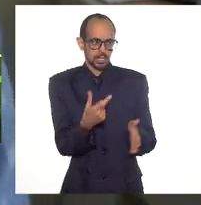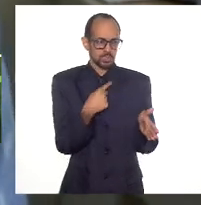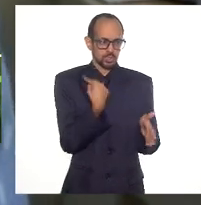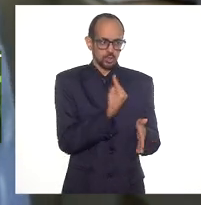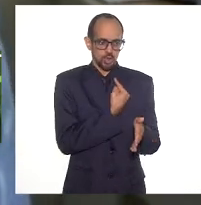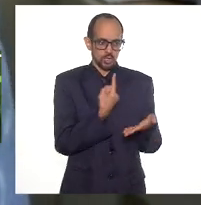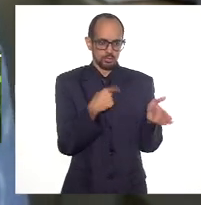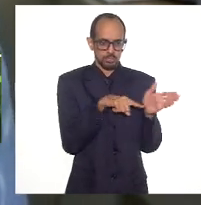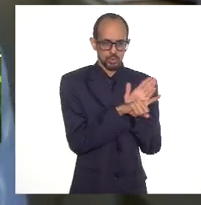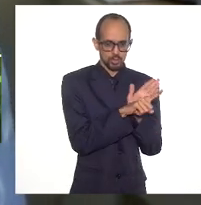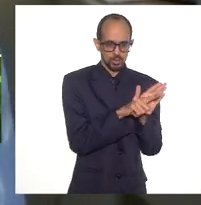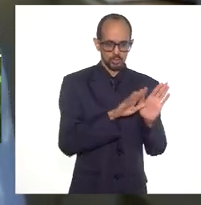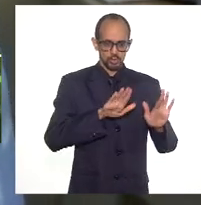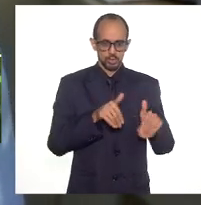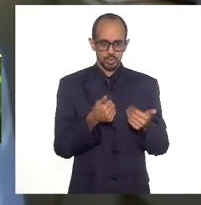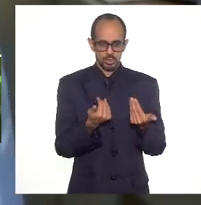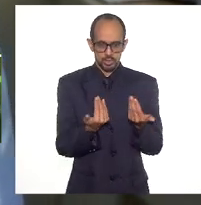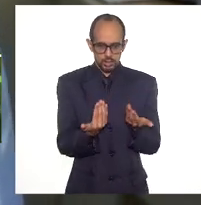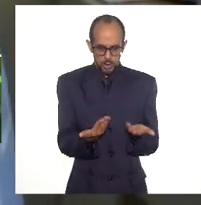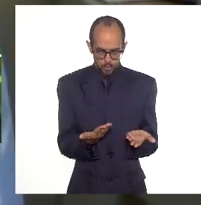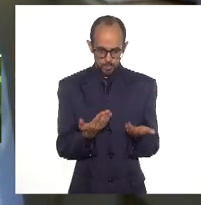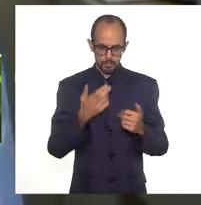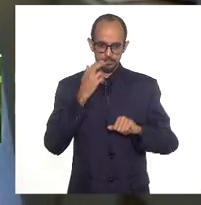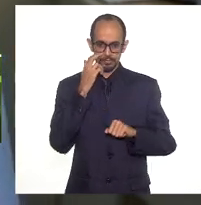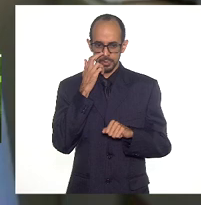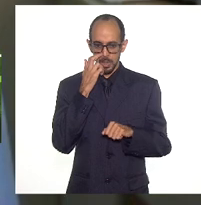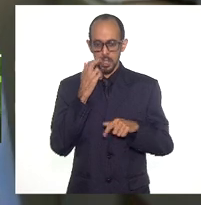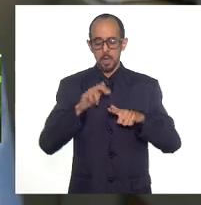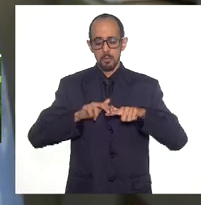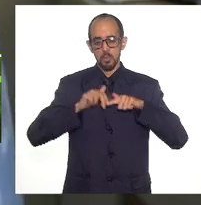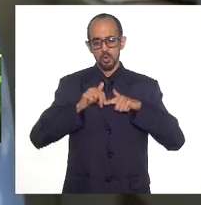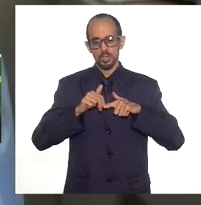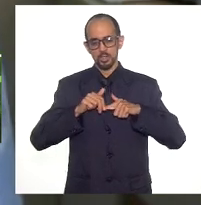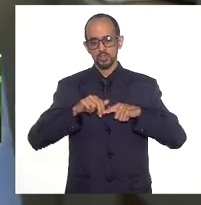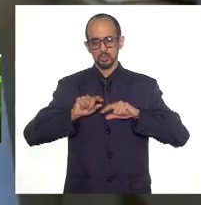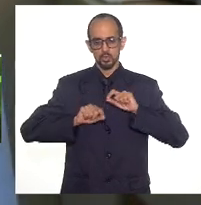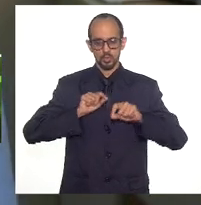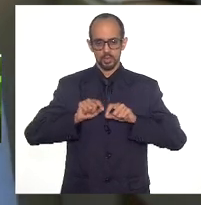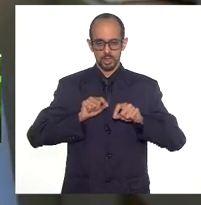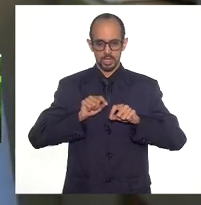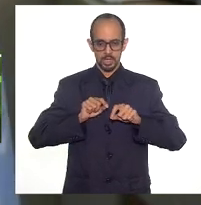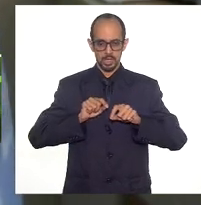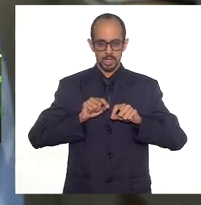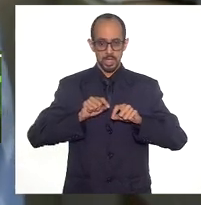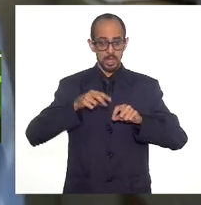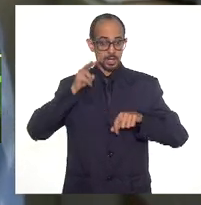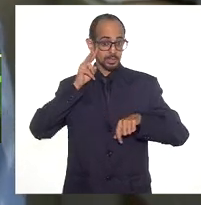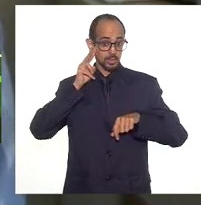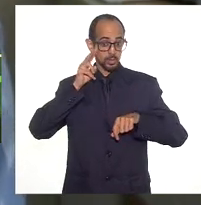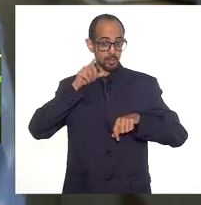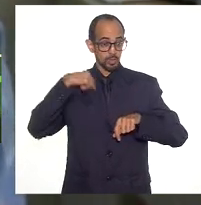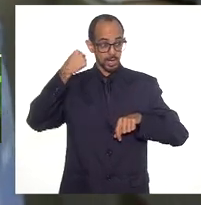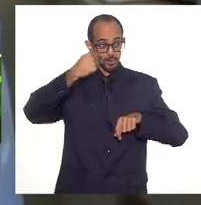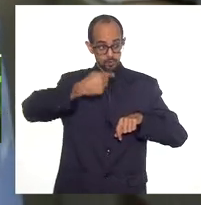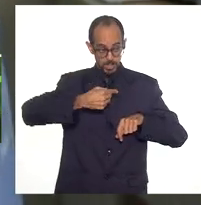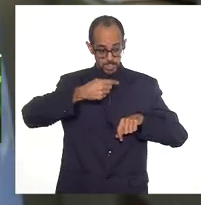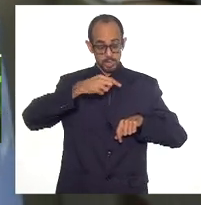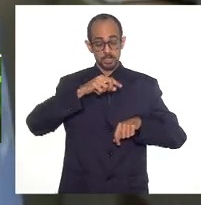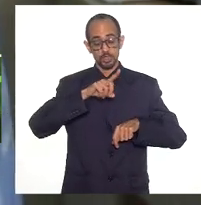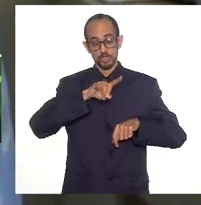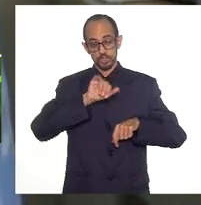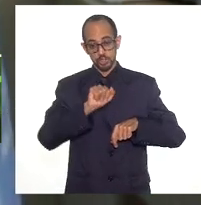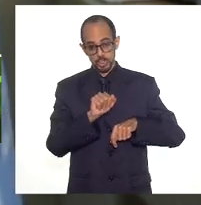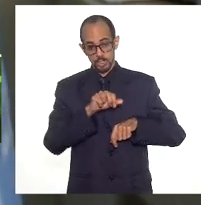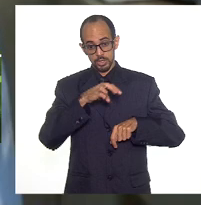solicitados. Então, por via de consequência, na próxima segunda-feira, dia 31,